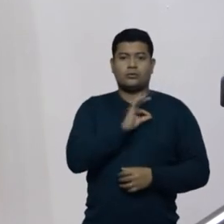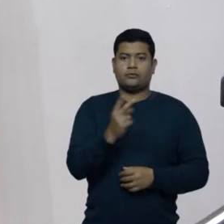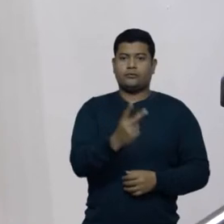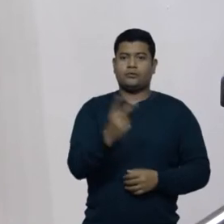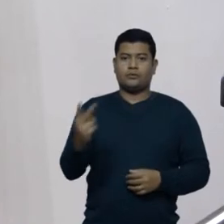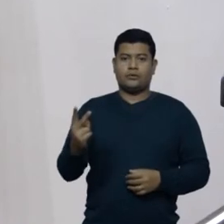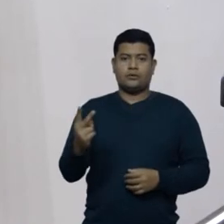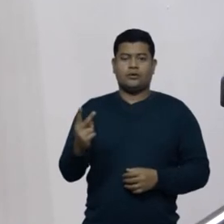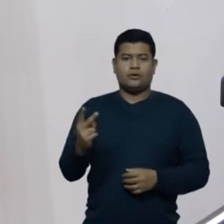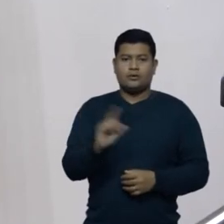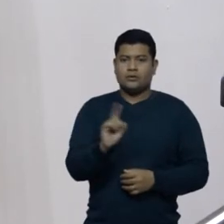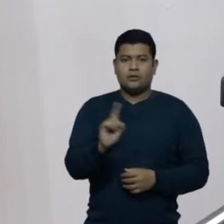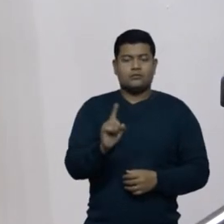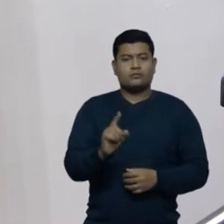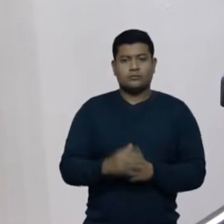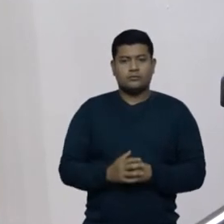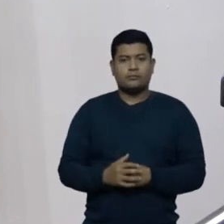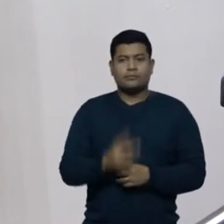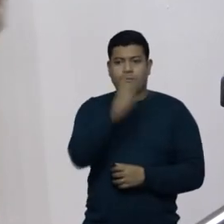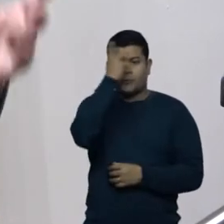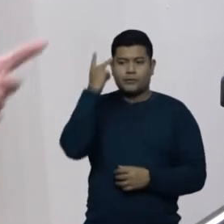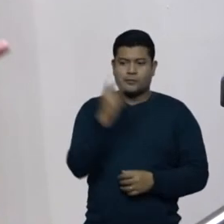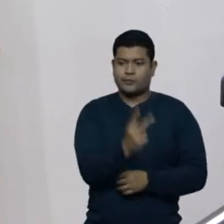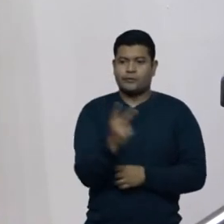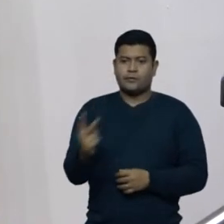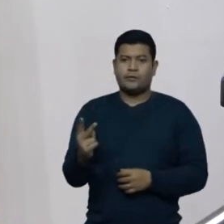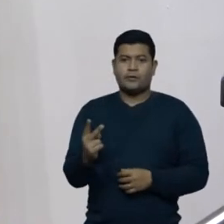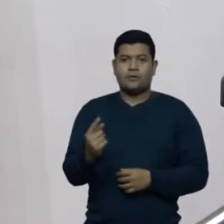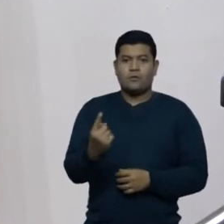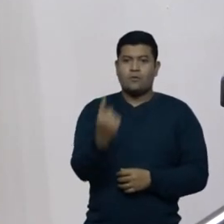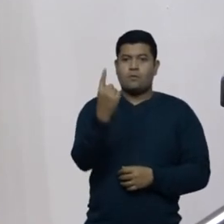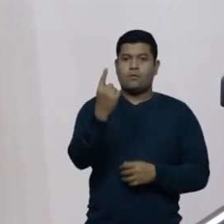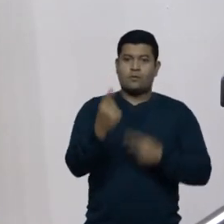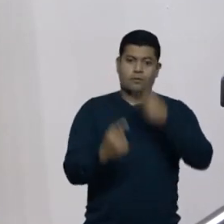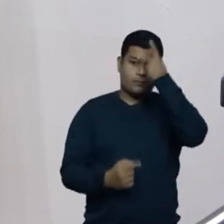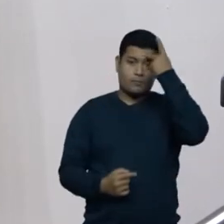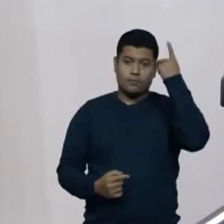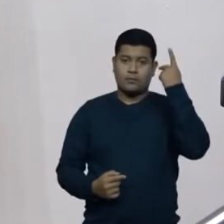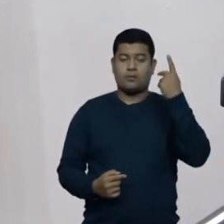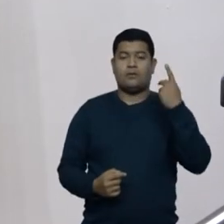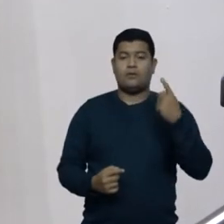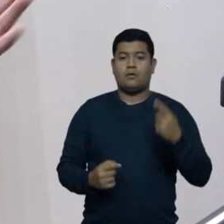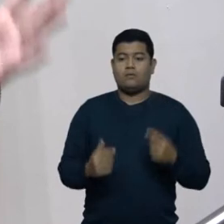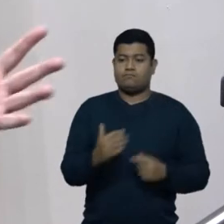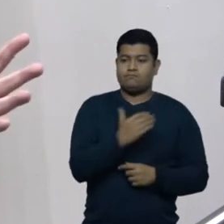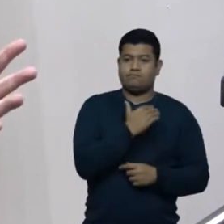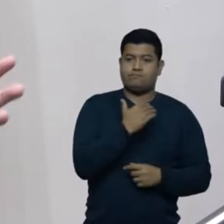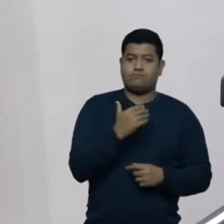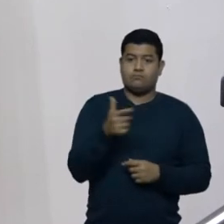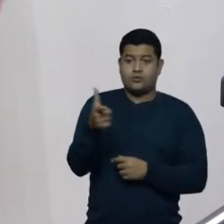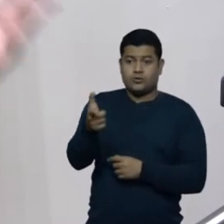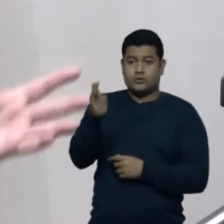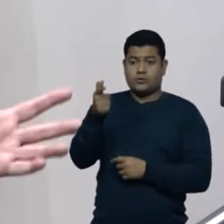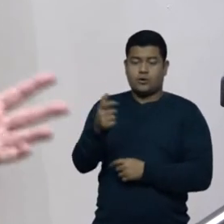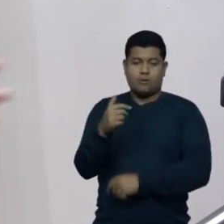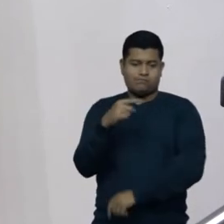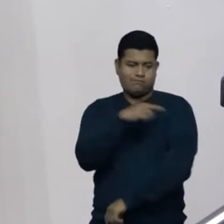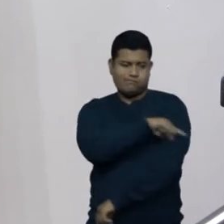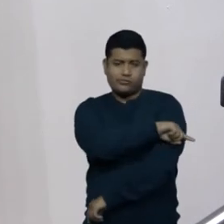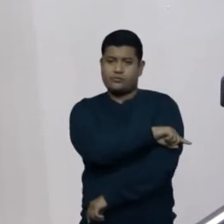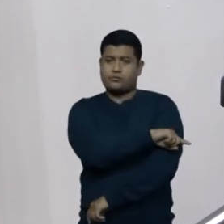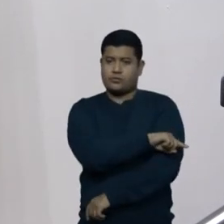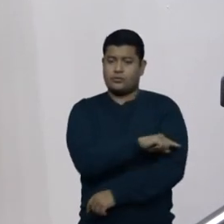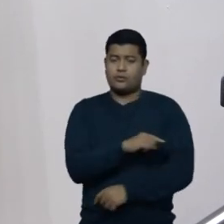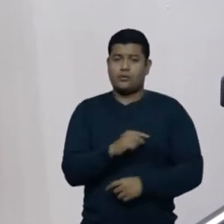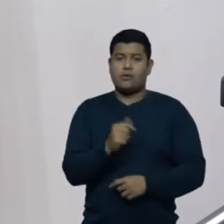Uma pessoa levou um tiro de bala perdida, não sabe quem atirou, uma